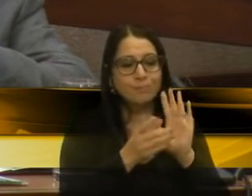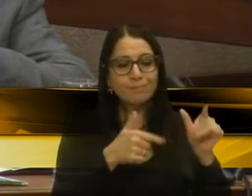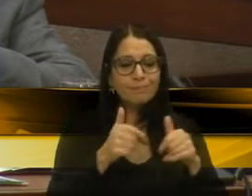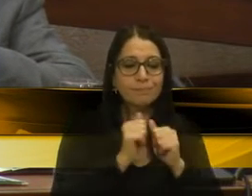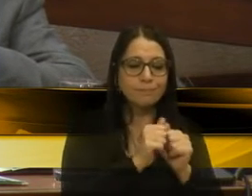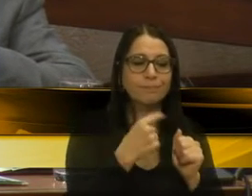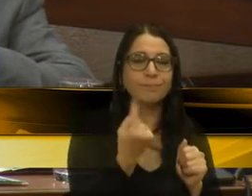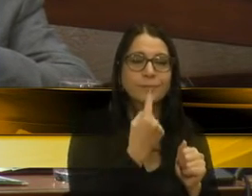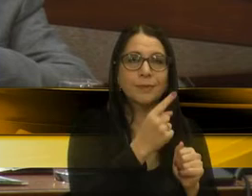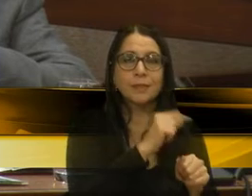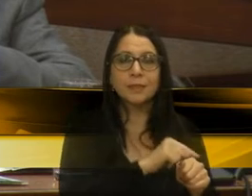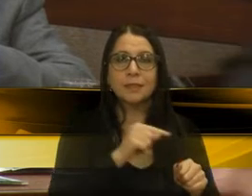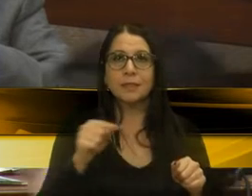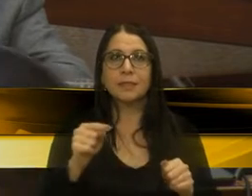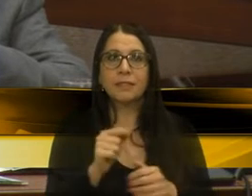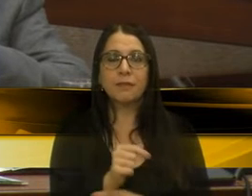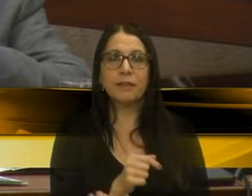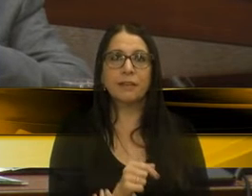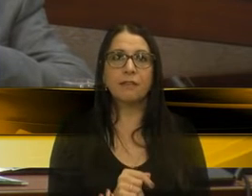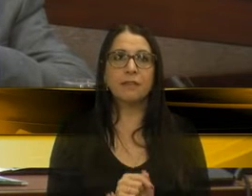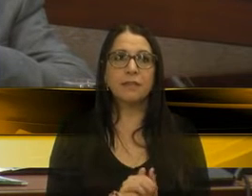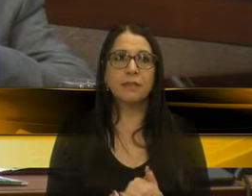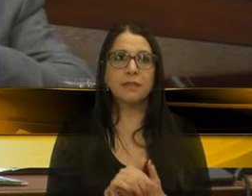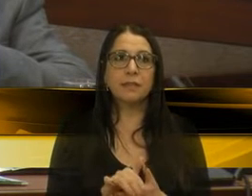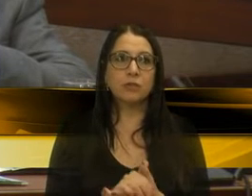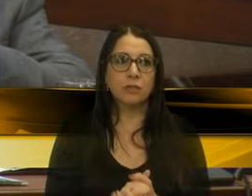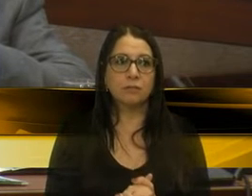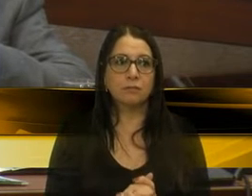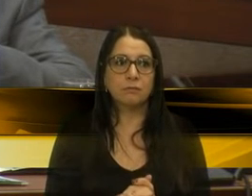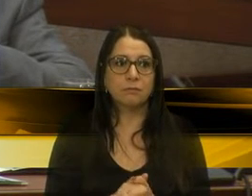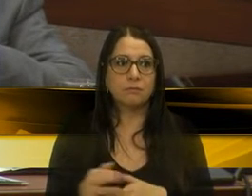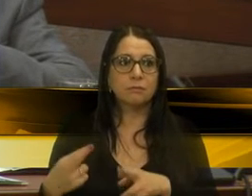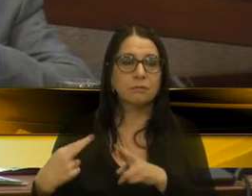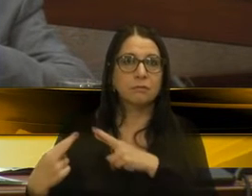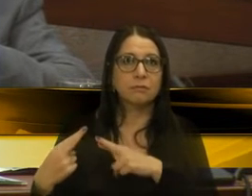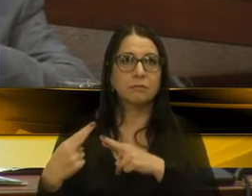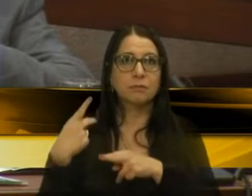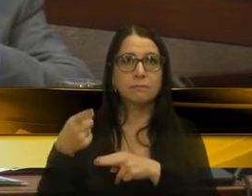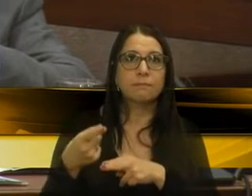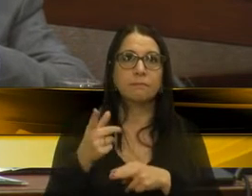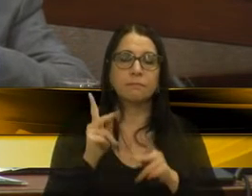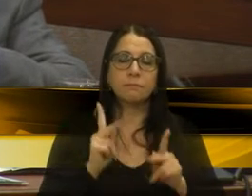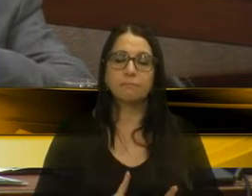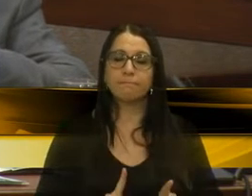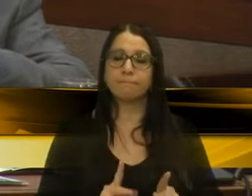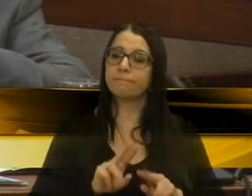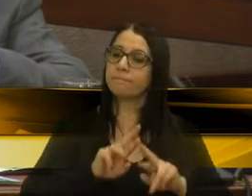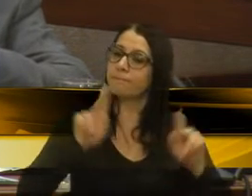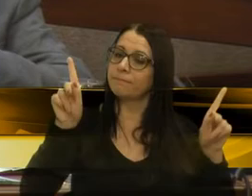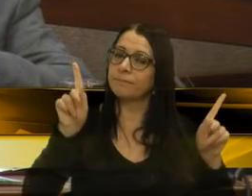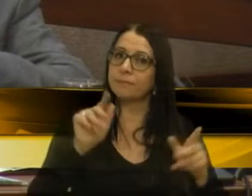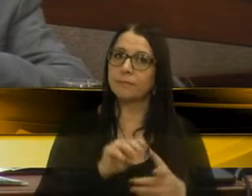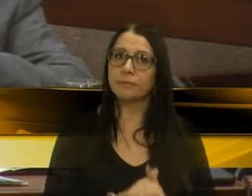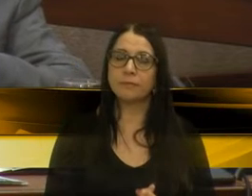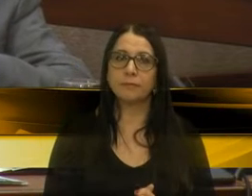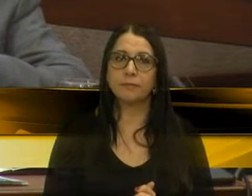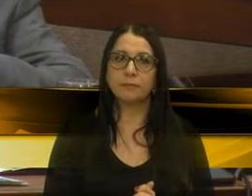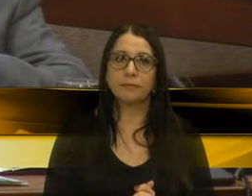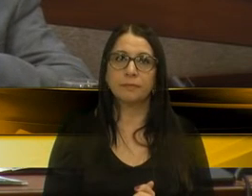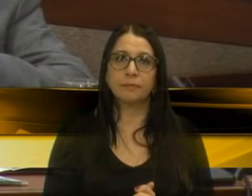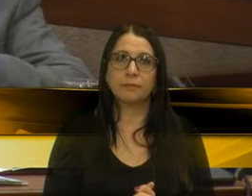Mas de lá para cá, a gente sempre teve uma relação muito amistosa, porque o Sbabo era uma pessoa diferenciada, um